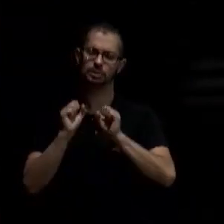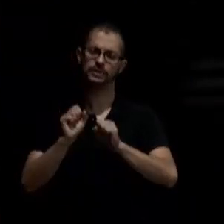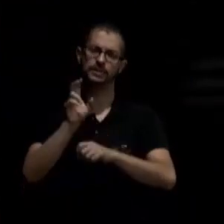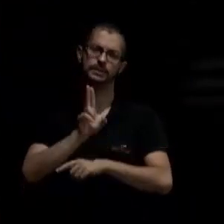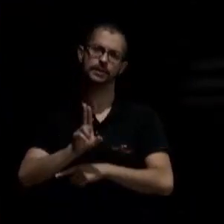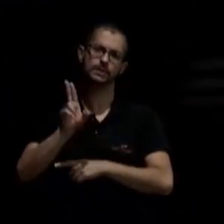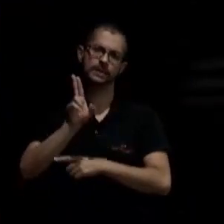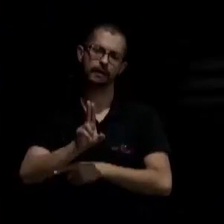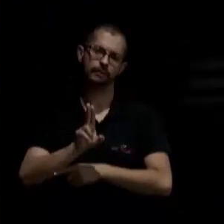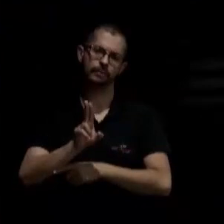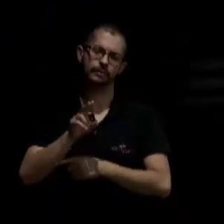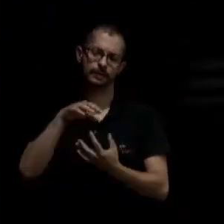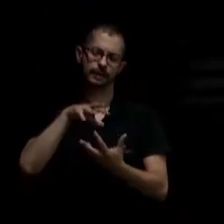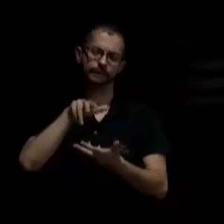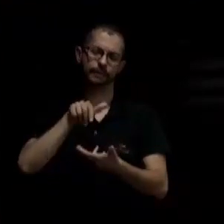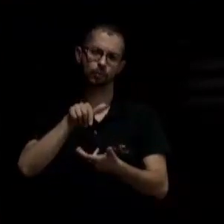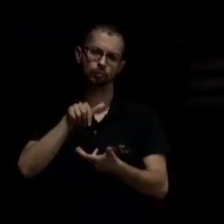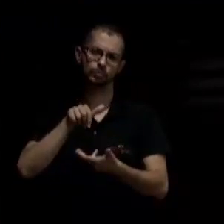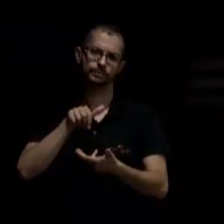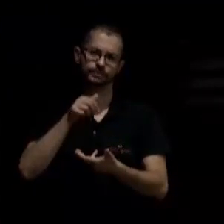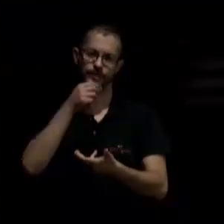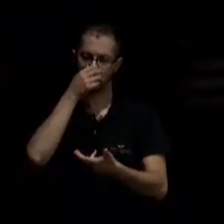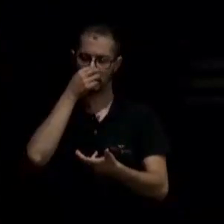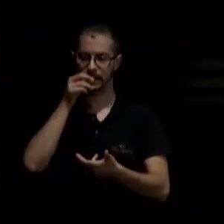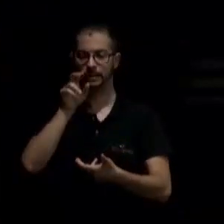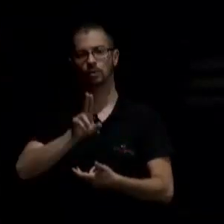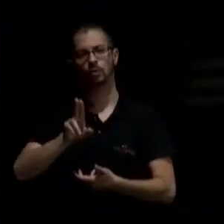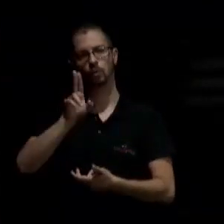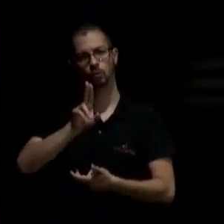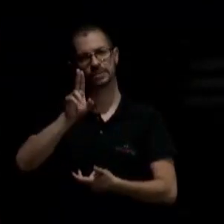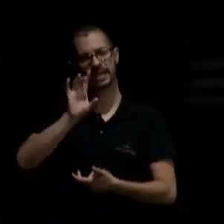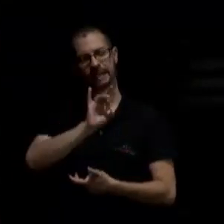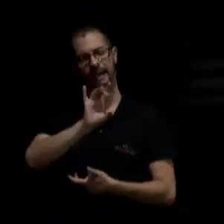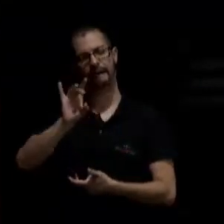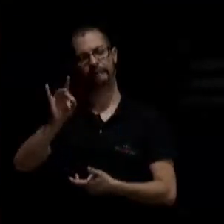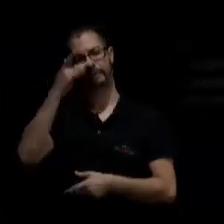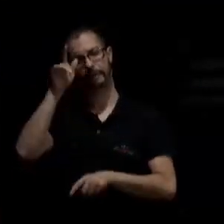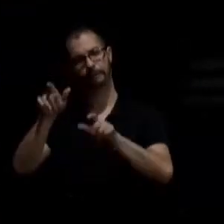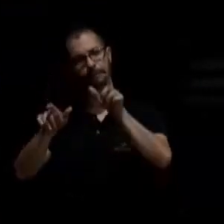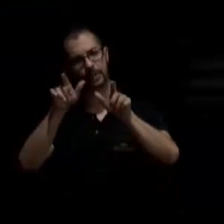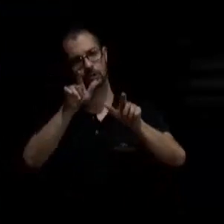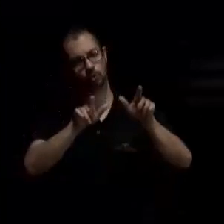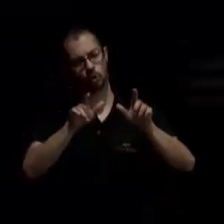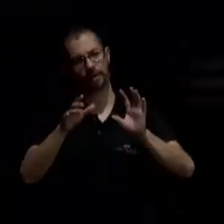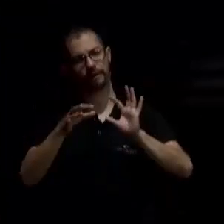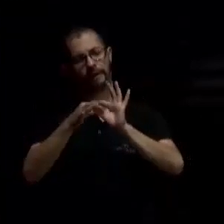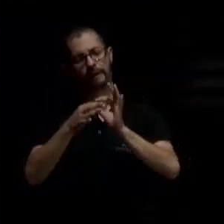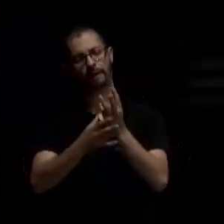instrumentos neste mundo. Usa-nos, cada um de nós, e